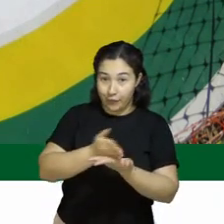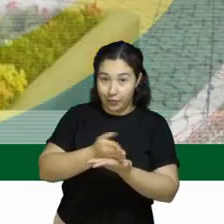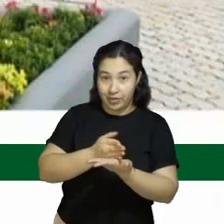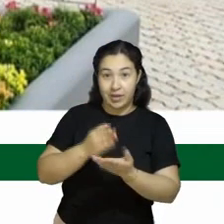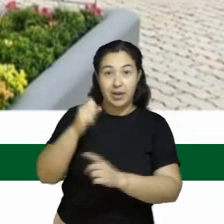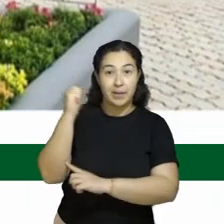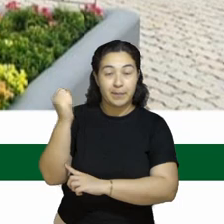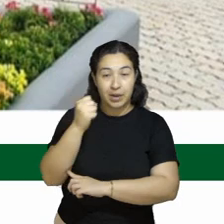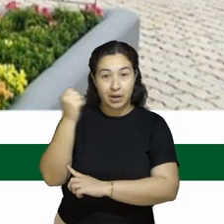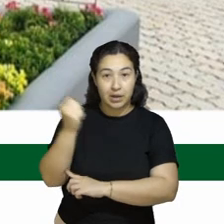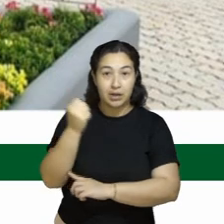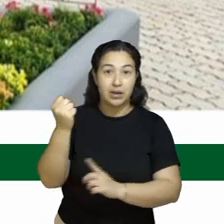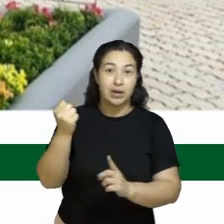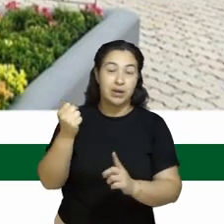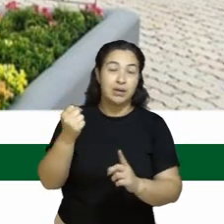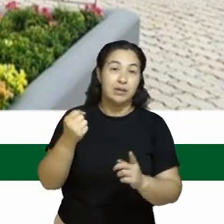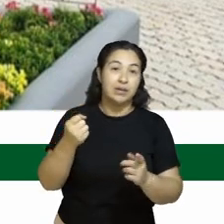Sul,